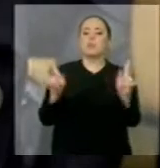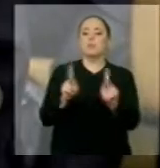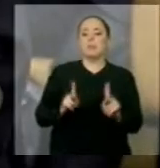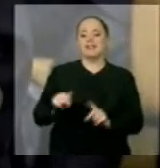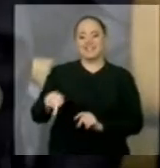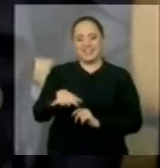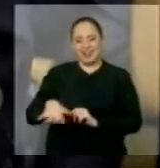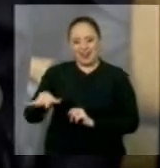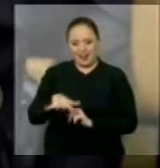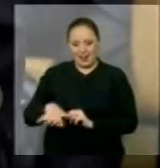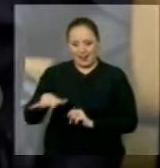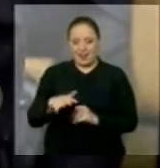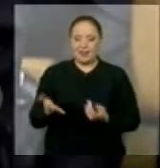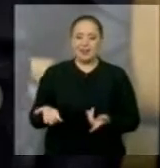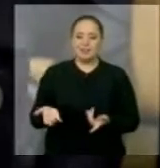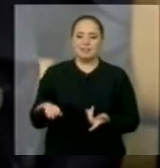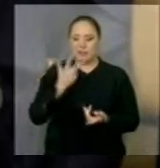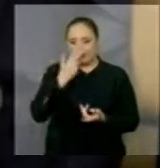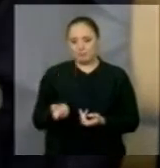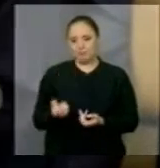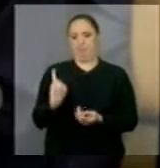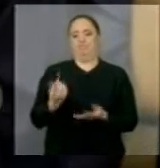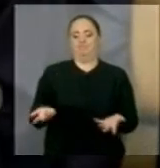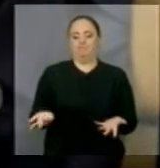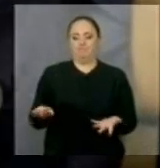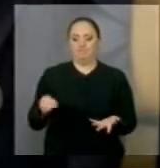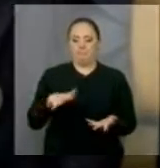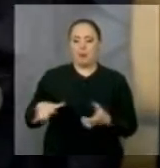ambiente extremamente hostil,